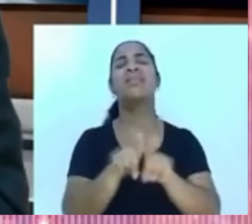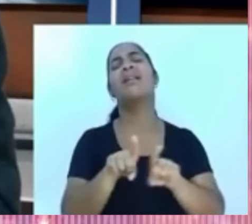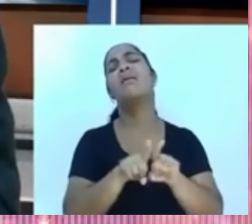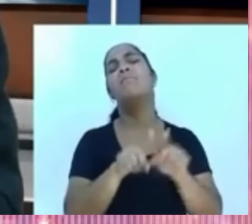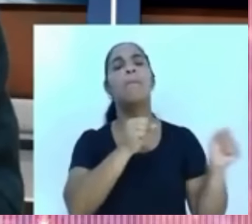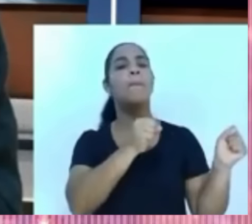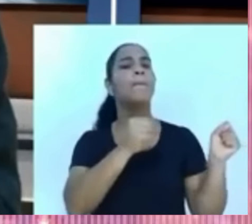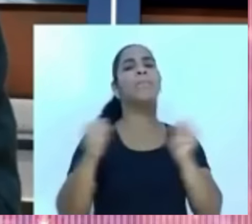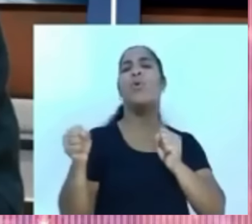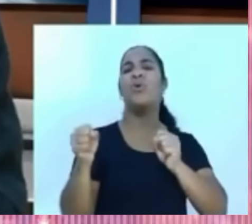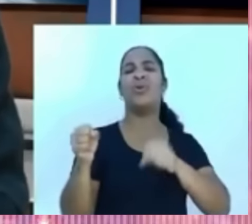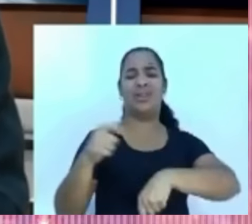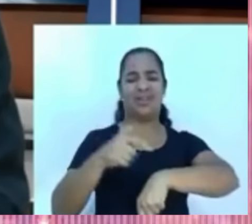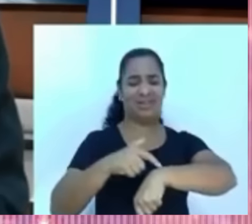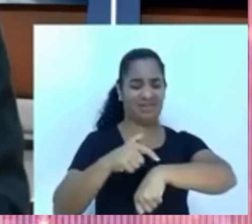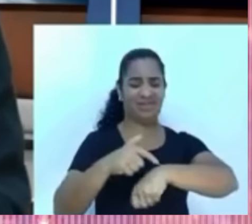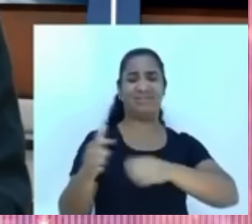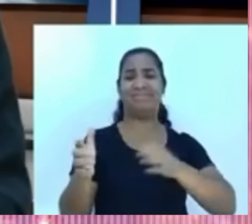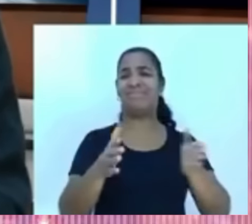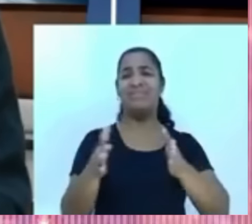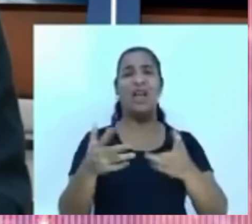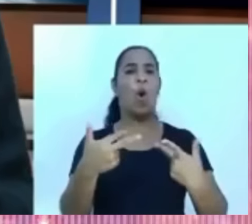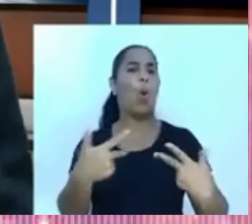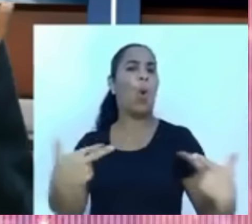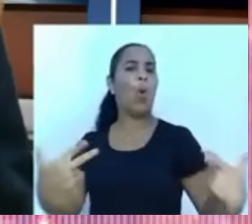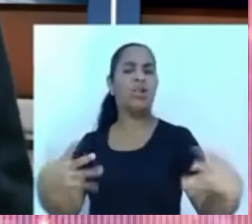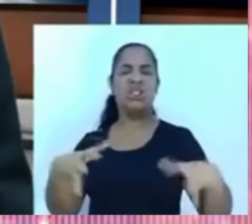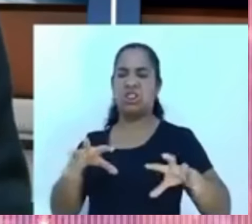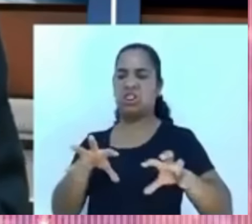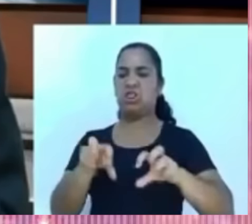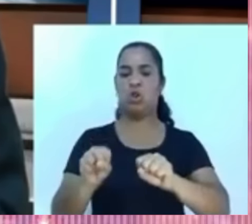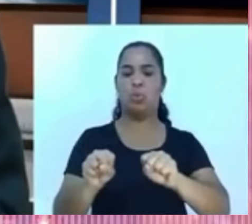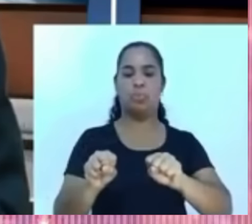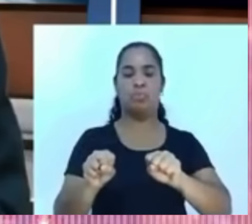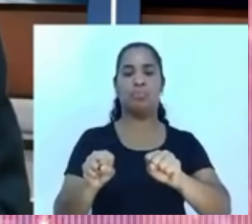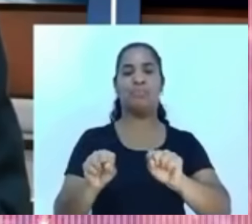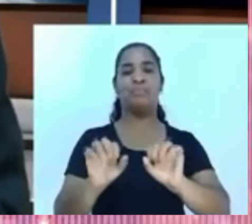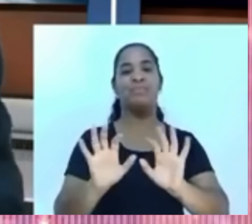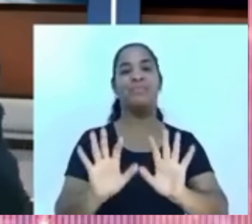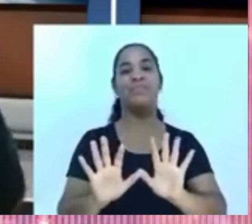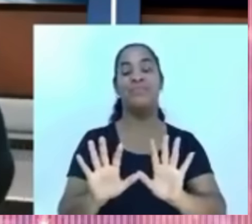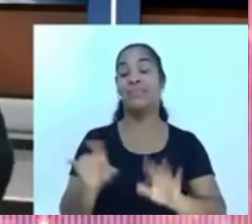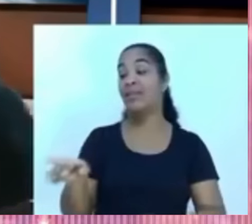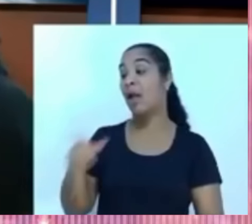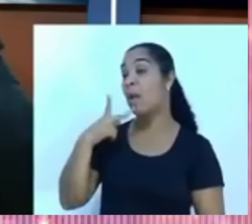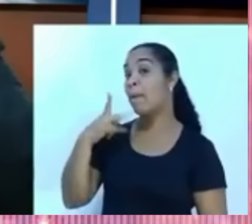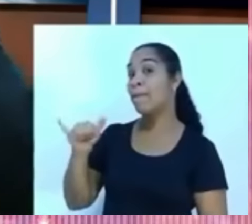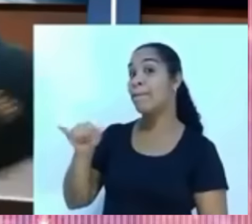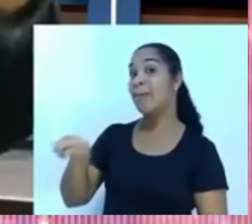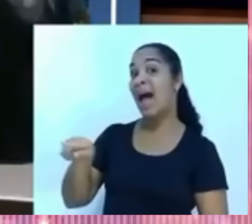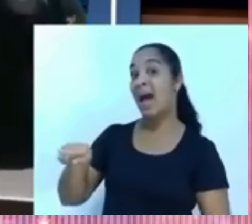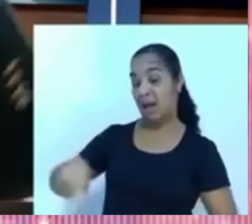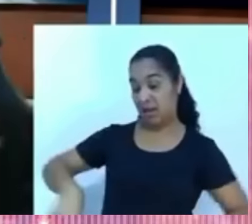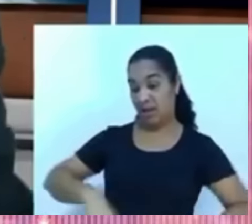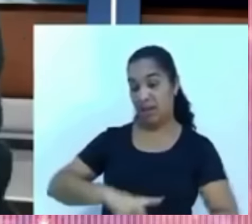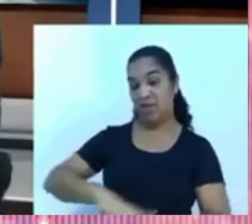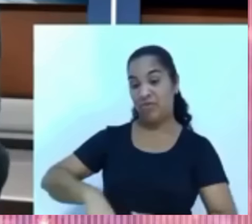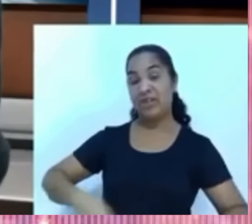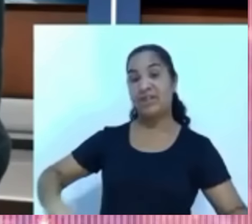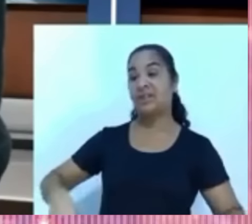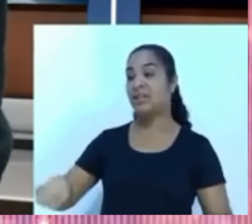de ter as coisas e de dominar o pai de Francisco vê o filho oferecer